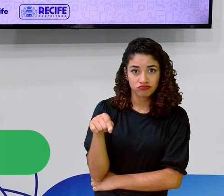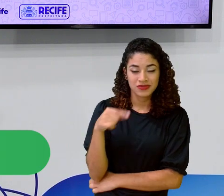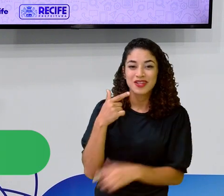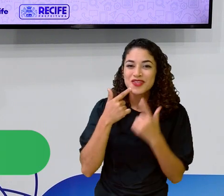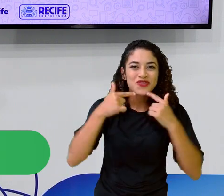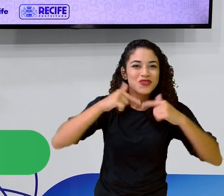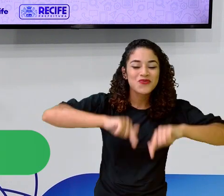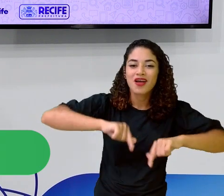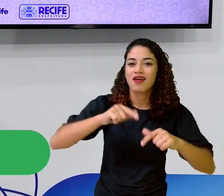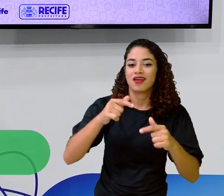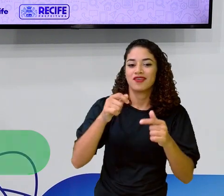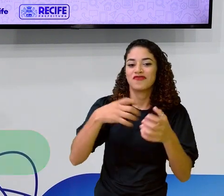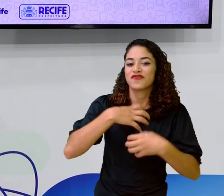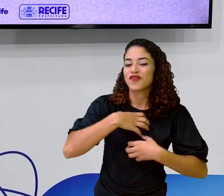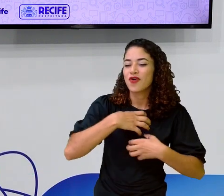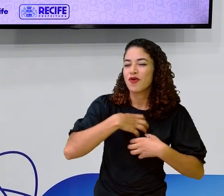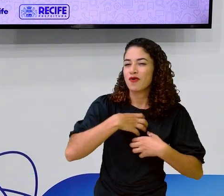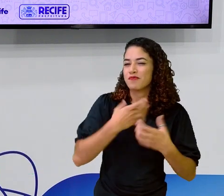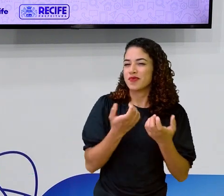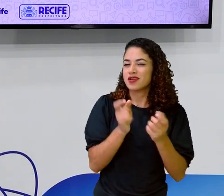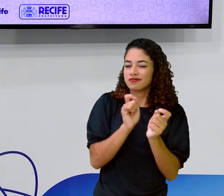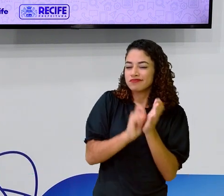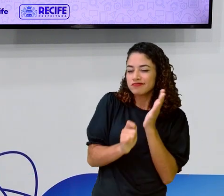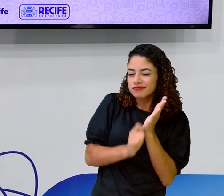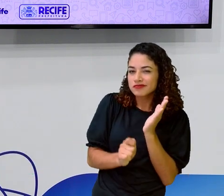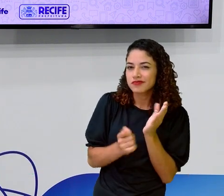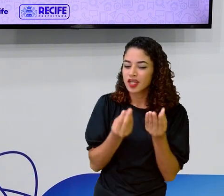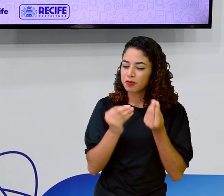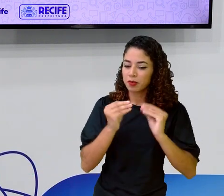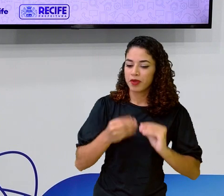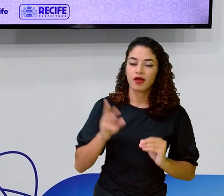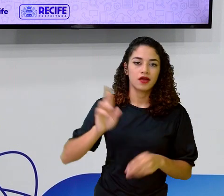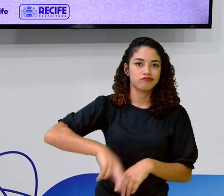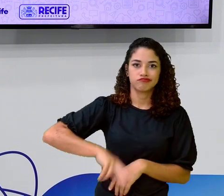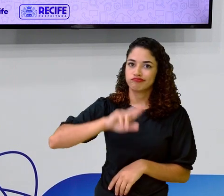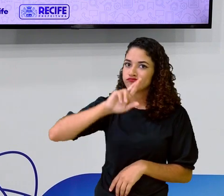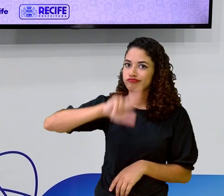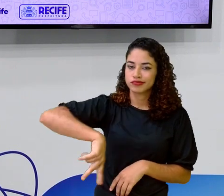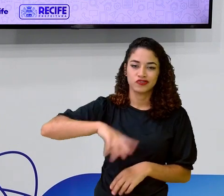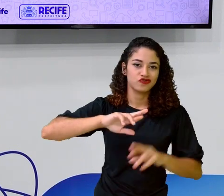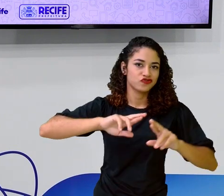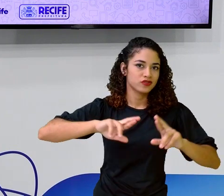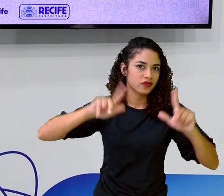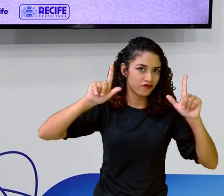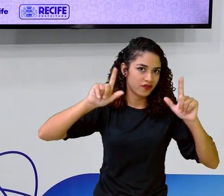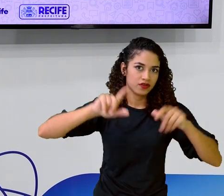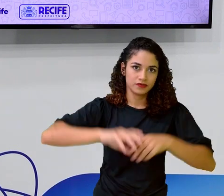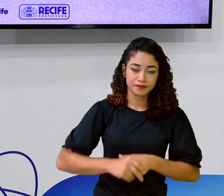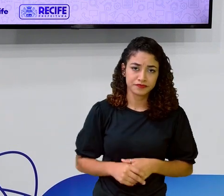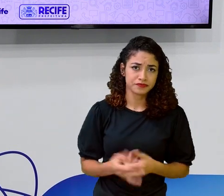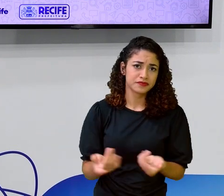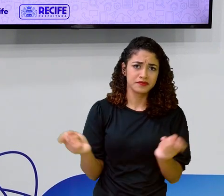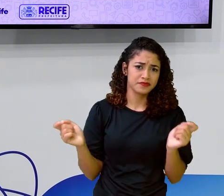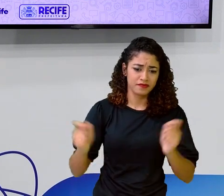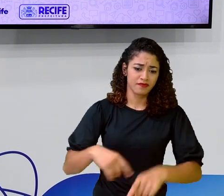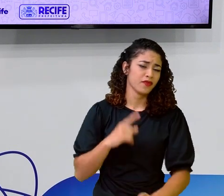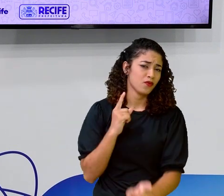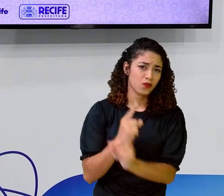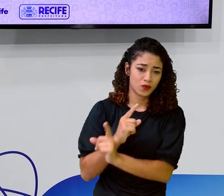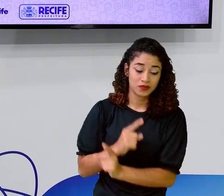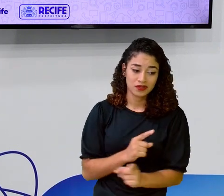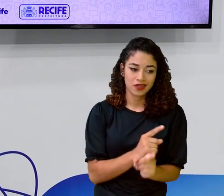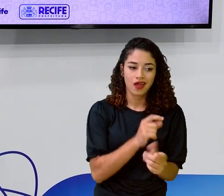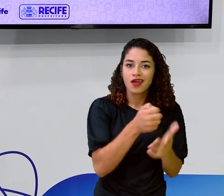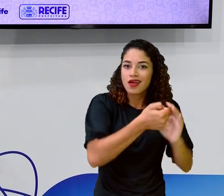ali, a escrita, é muito específica, para cada um, encontra-se, elementos, ali, precisa